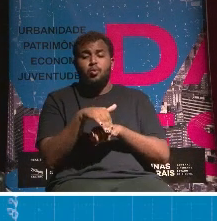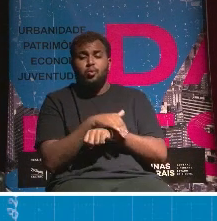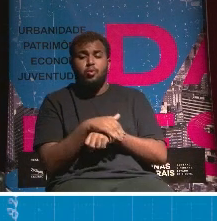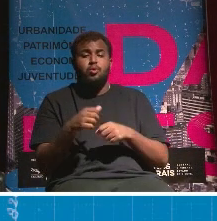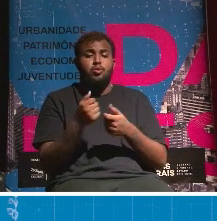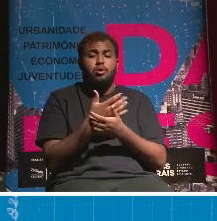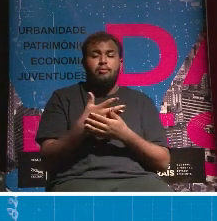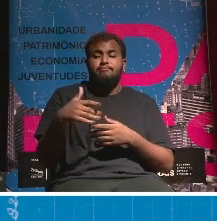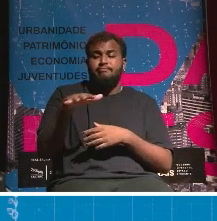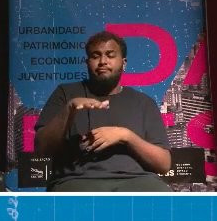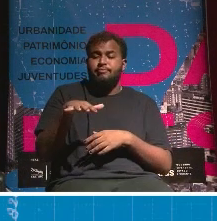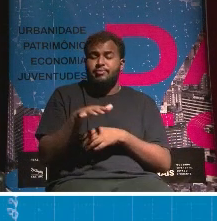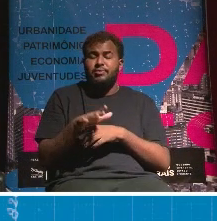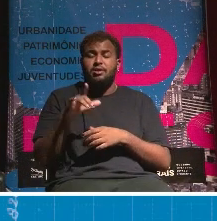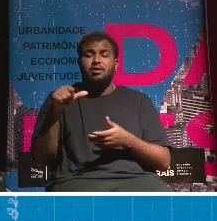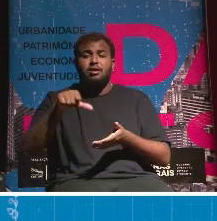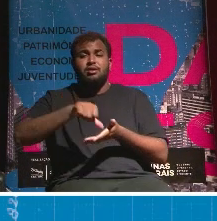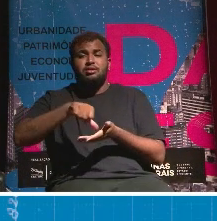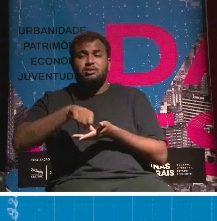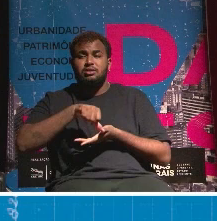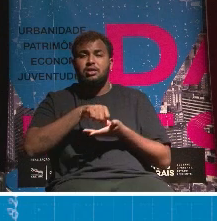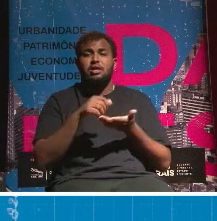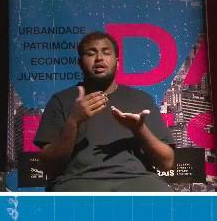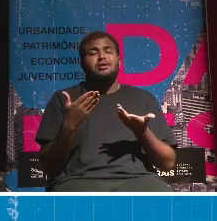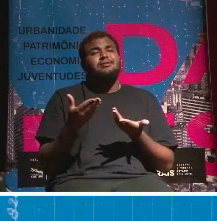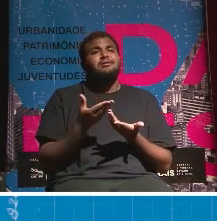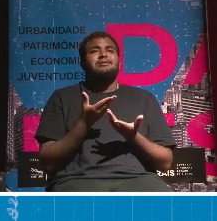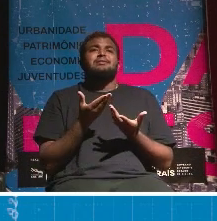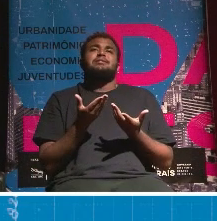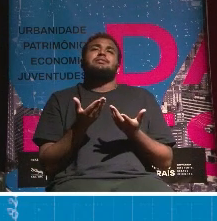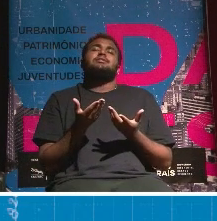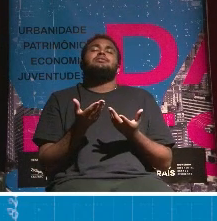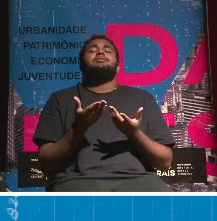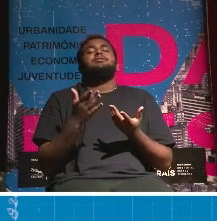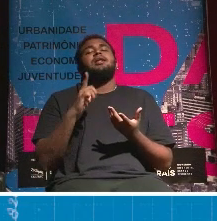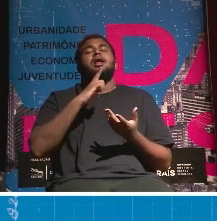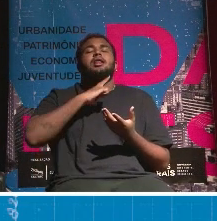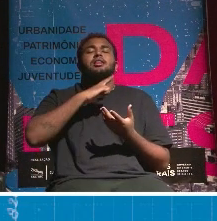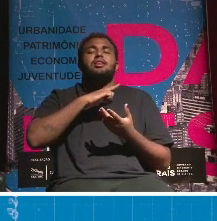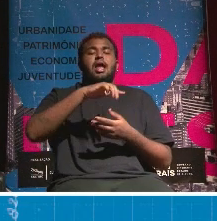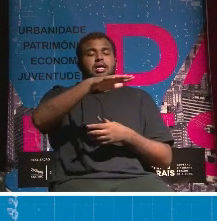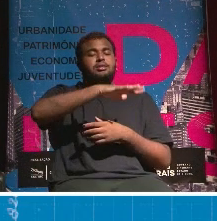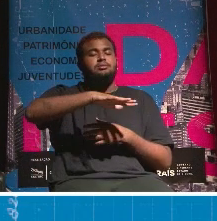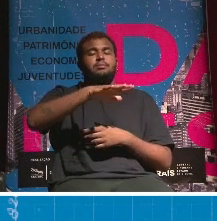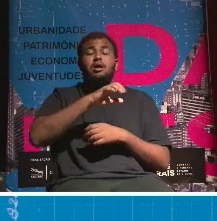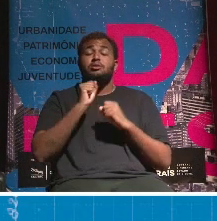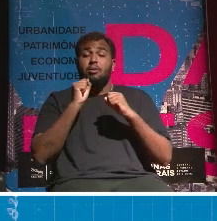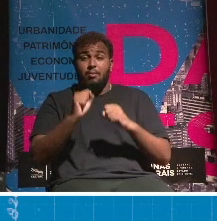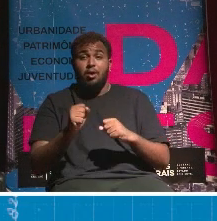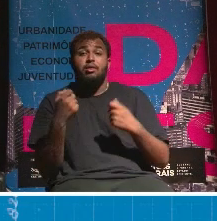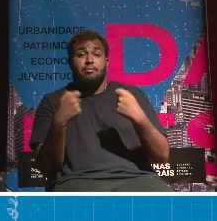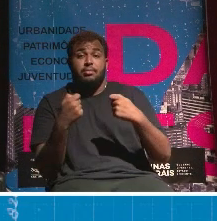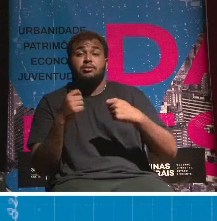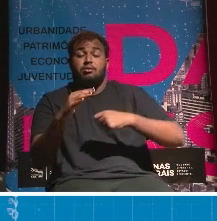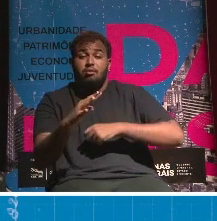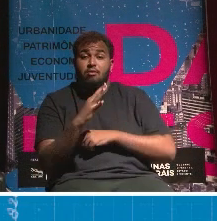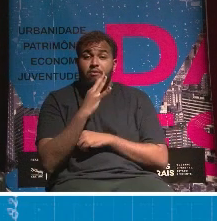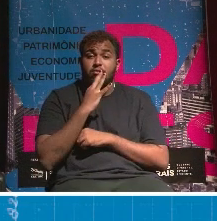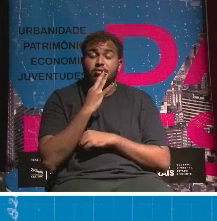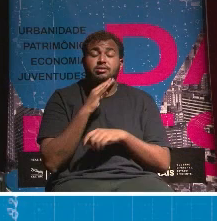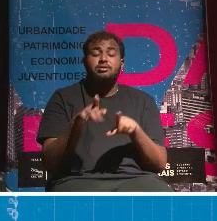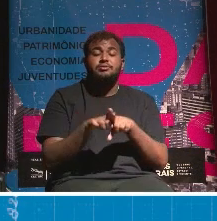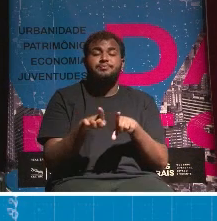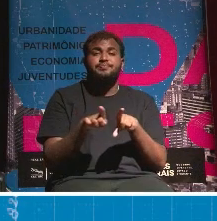vila, o distrito, são espaços que podem e devem ser reconhecidos enquanto